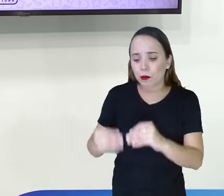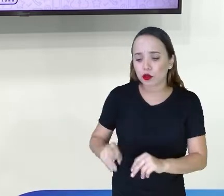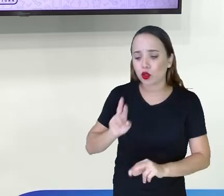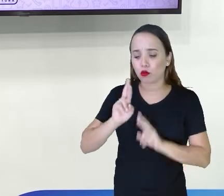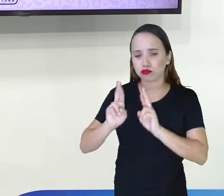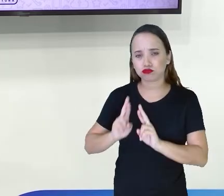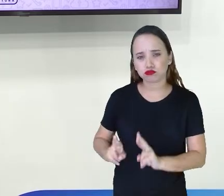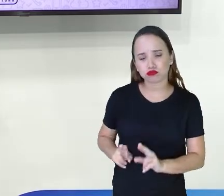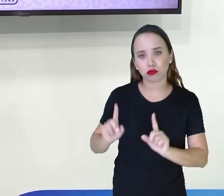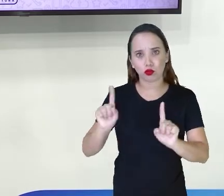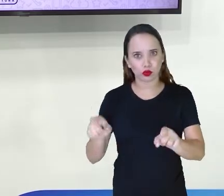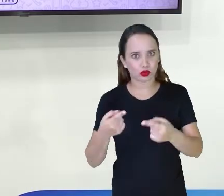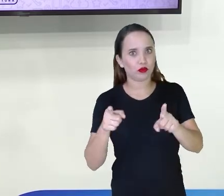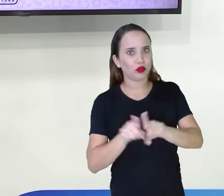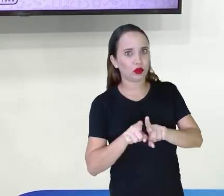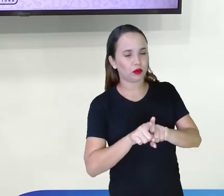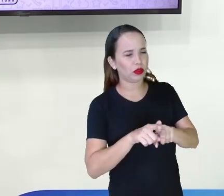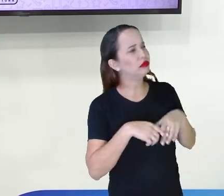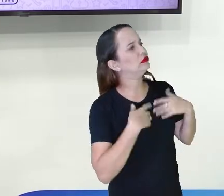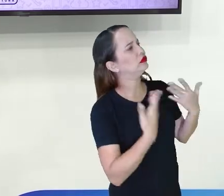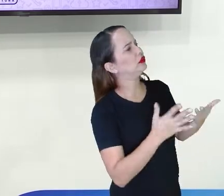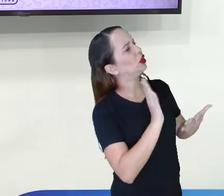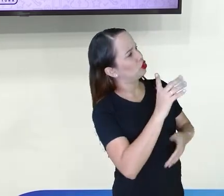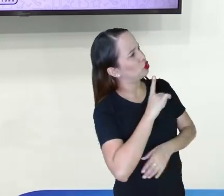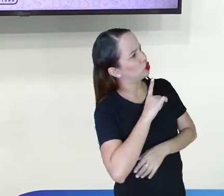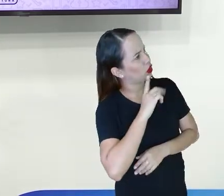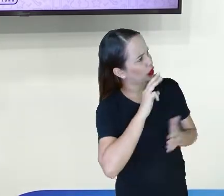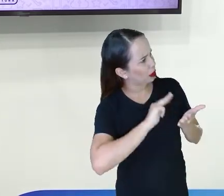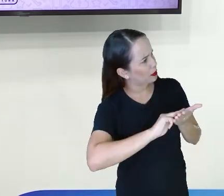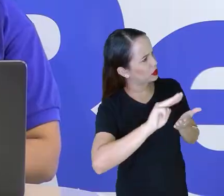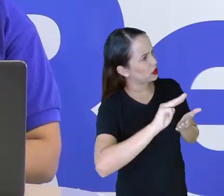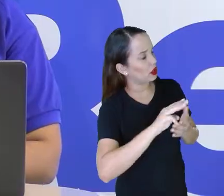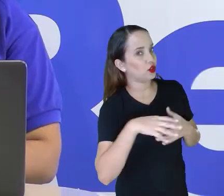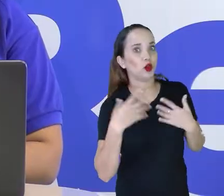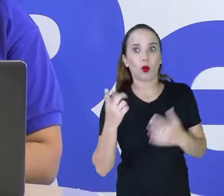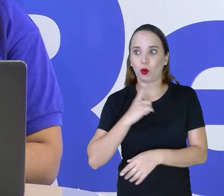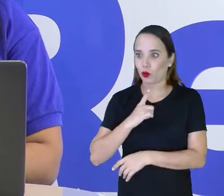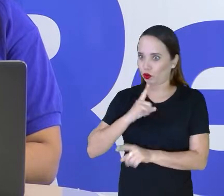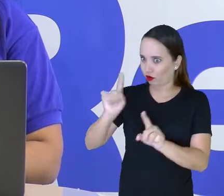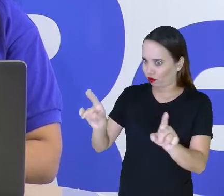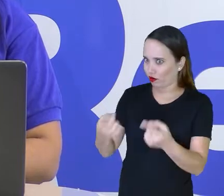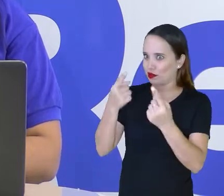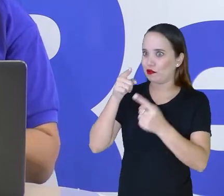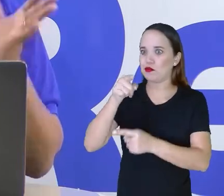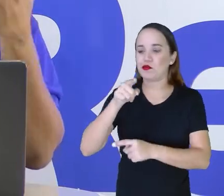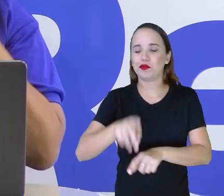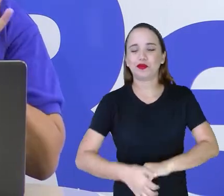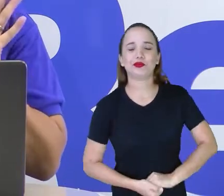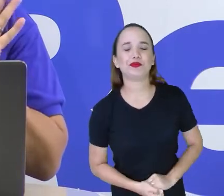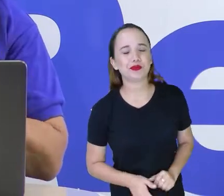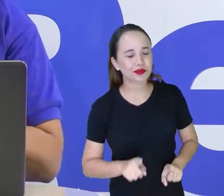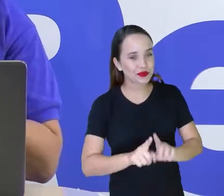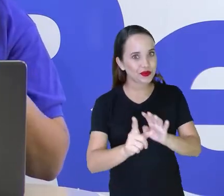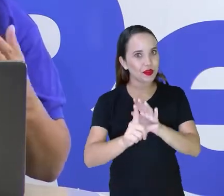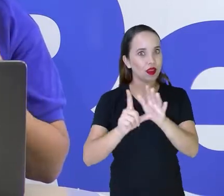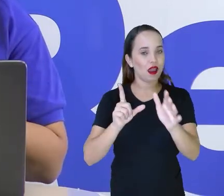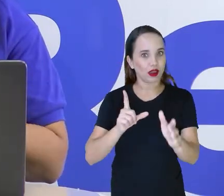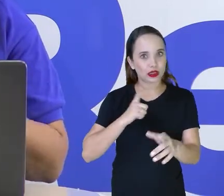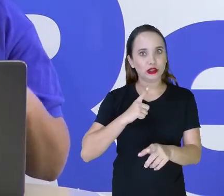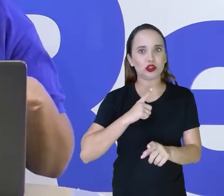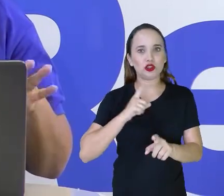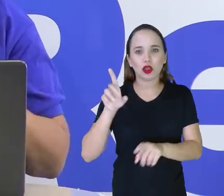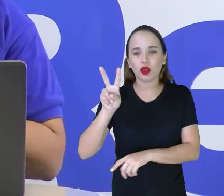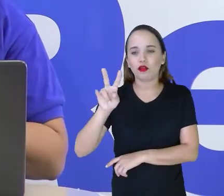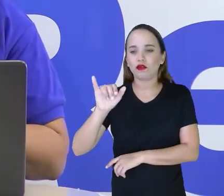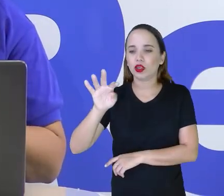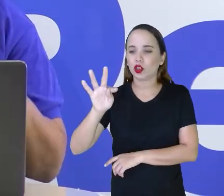né? E aí, professora, já temos bom dia? Tem desafio para você. Olha aí, que maravilhoso. Antes do desafio aqui, Vitória dando